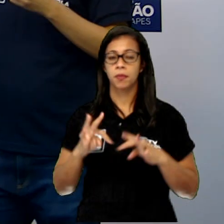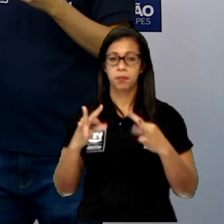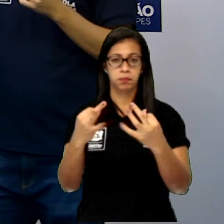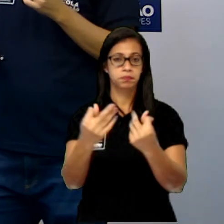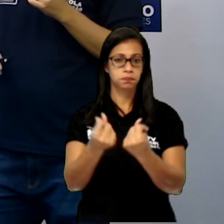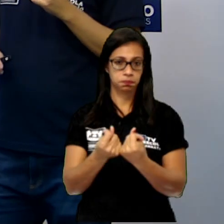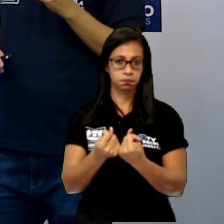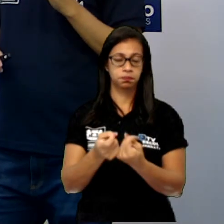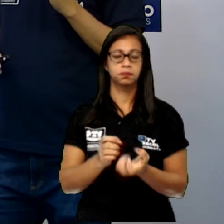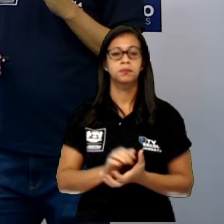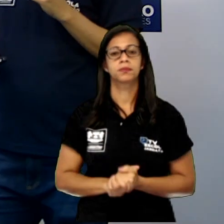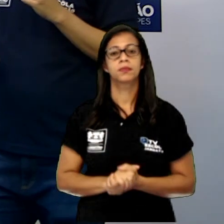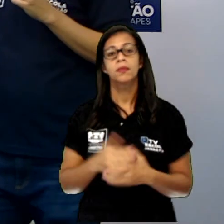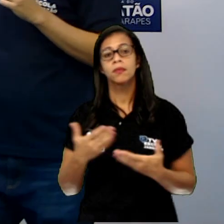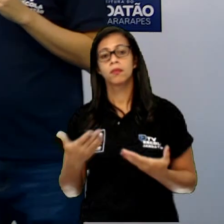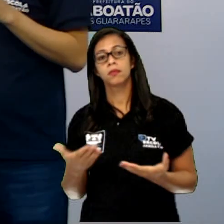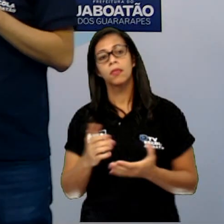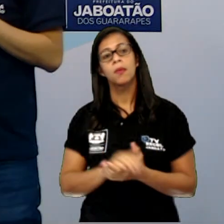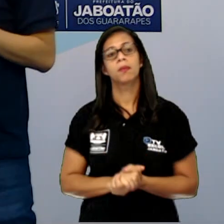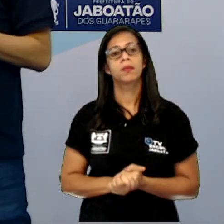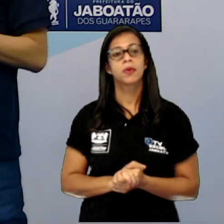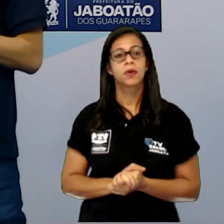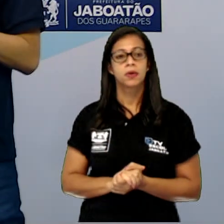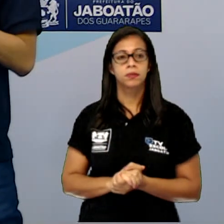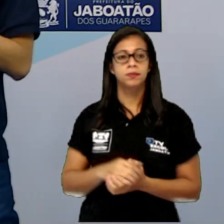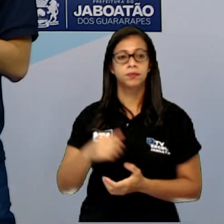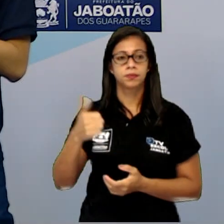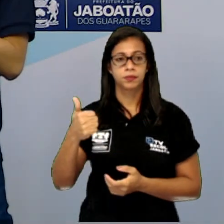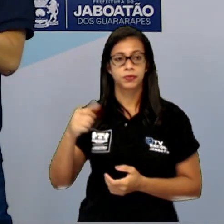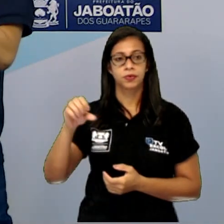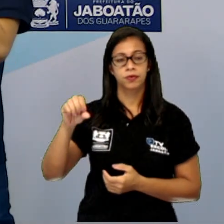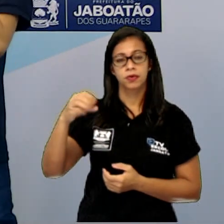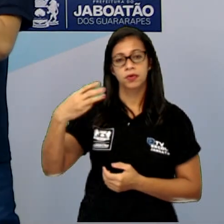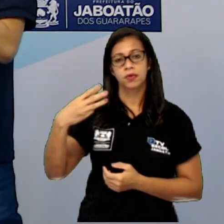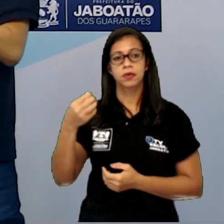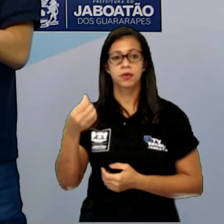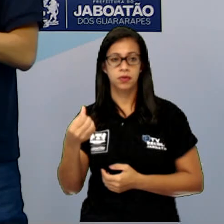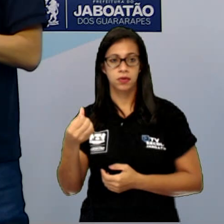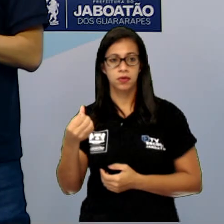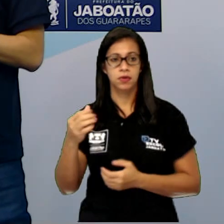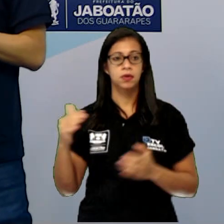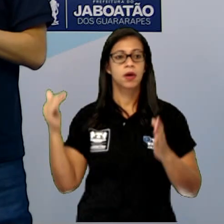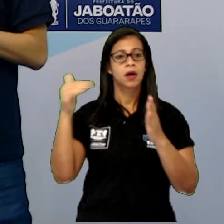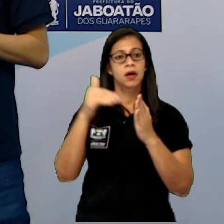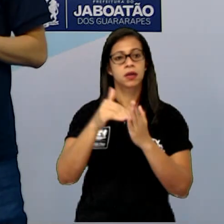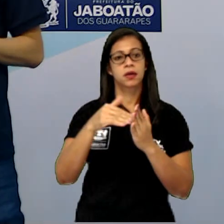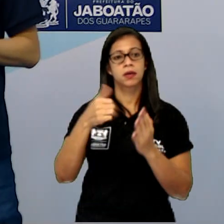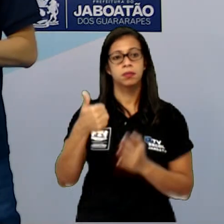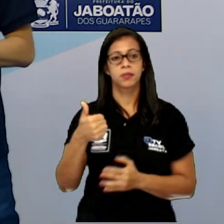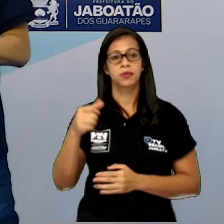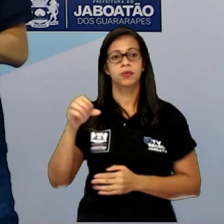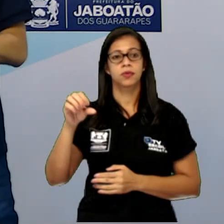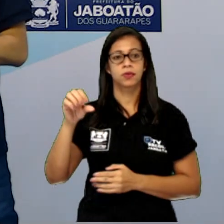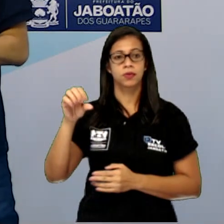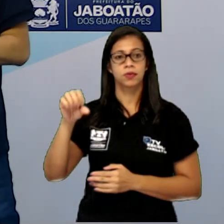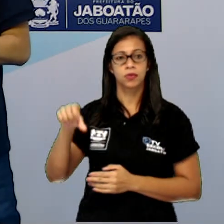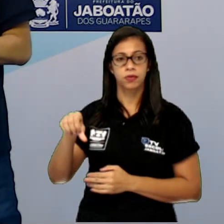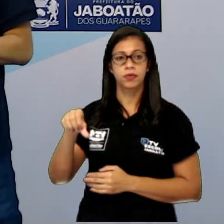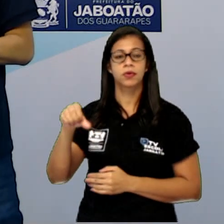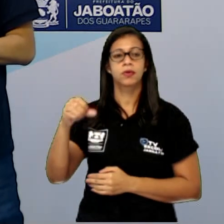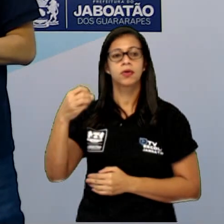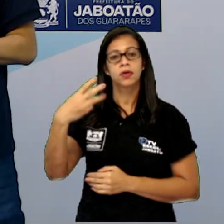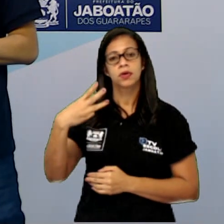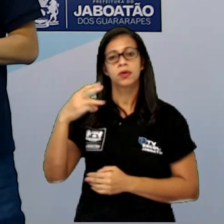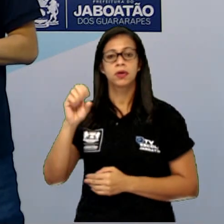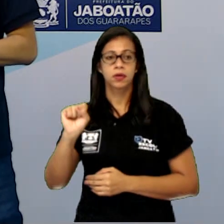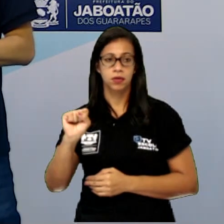de 1936 a 1938, ocorreram as chamadas depurações stalinistas. O que é que foram essas